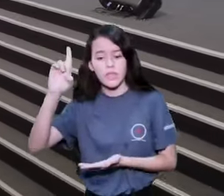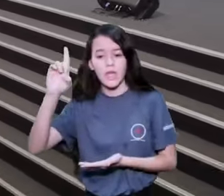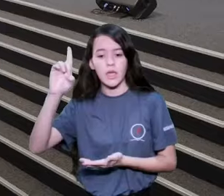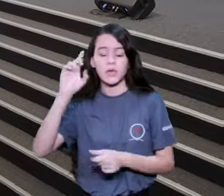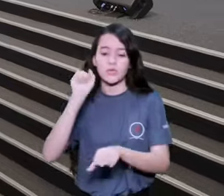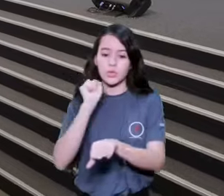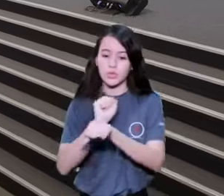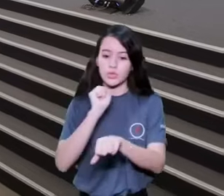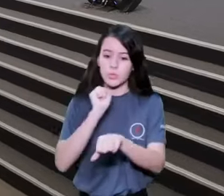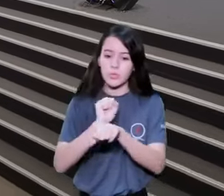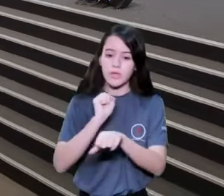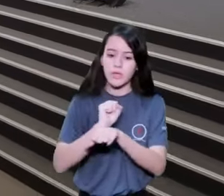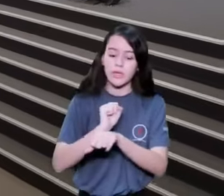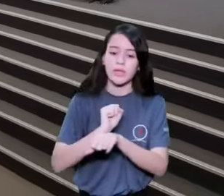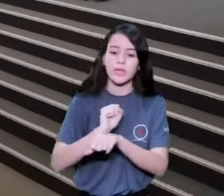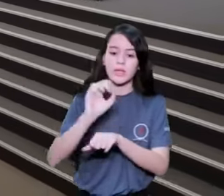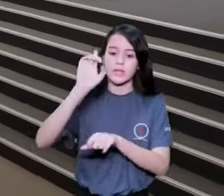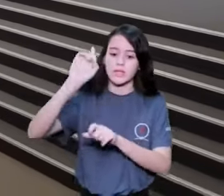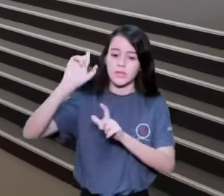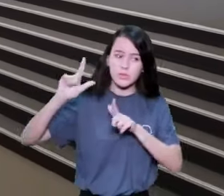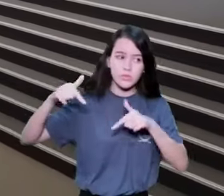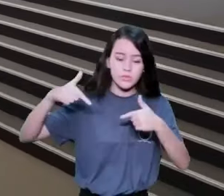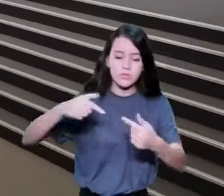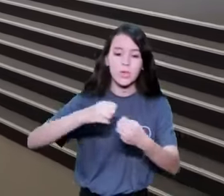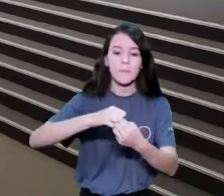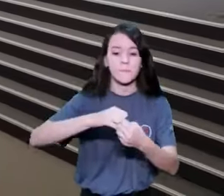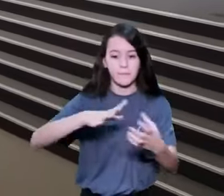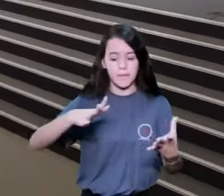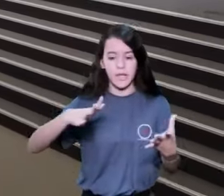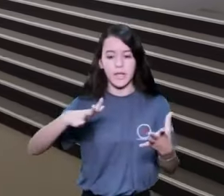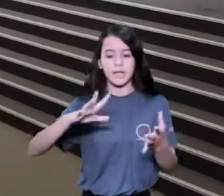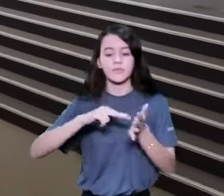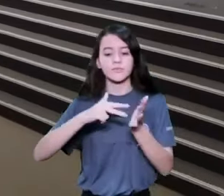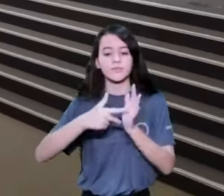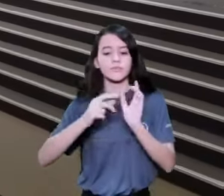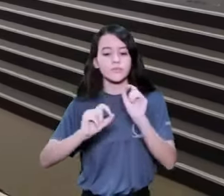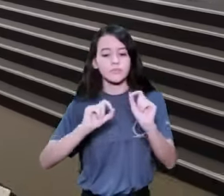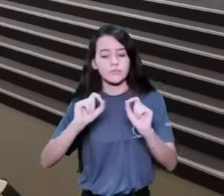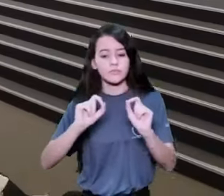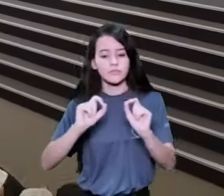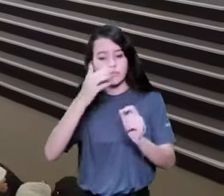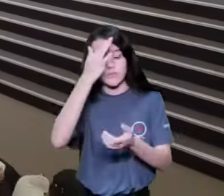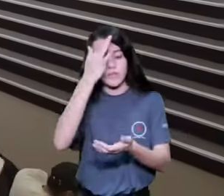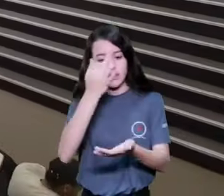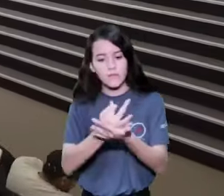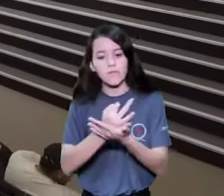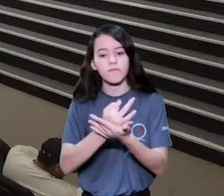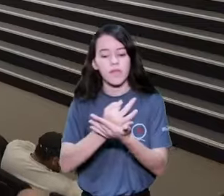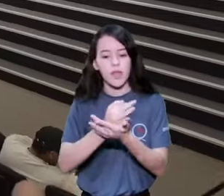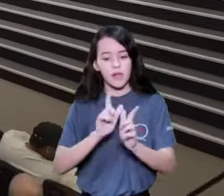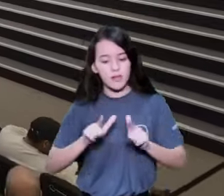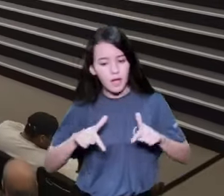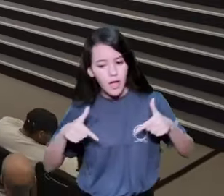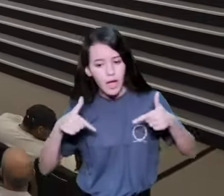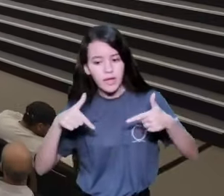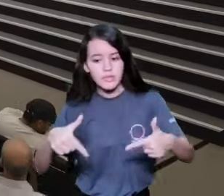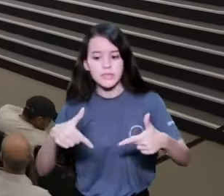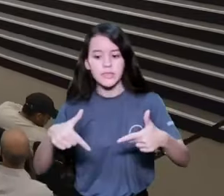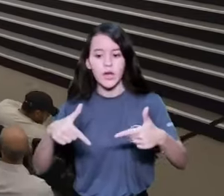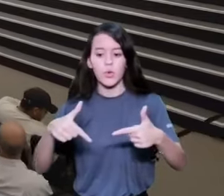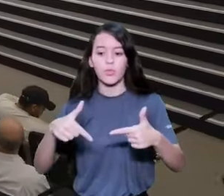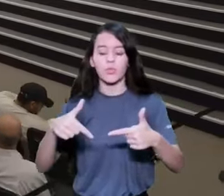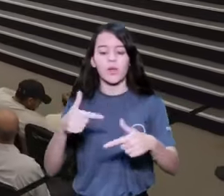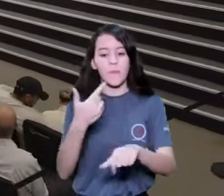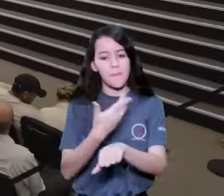espere o nosso agir Sobrenatural em outras palavras ponha a sua fé Triunfante em Ação